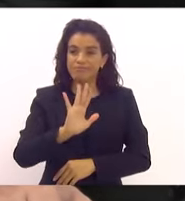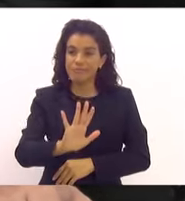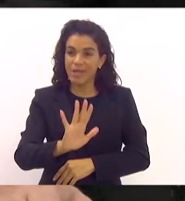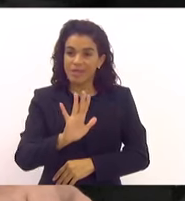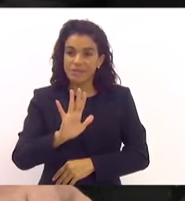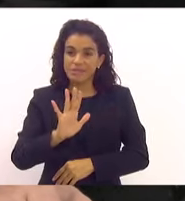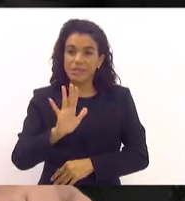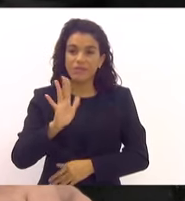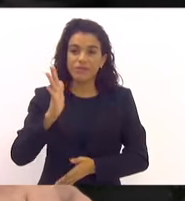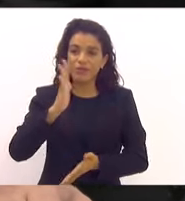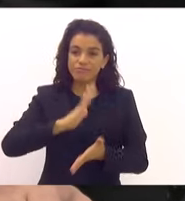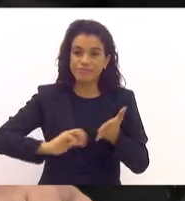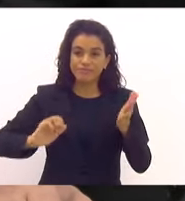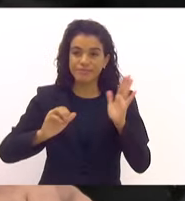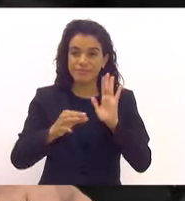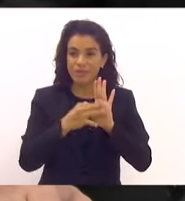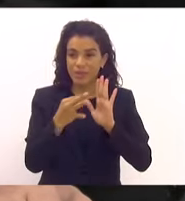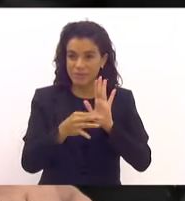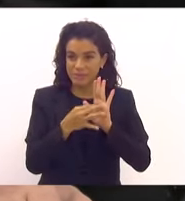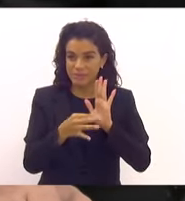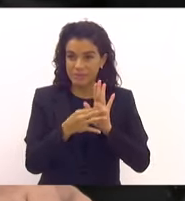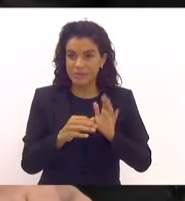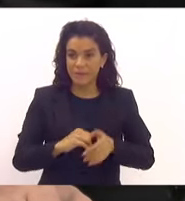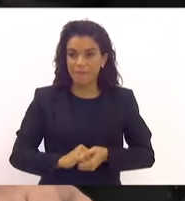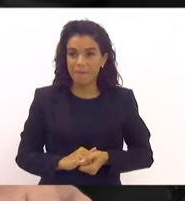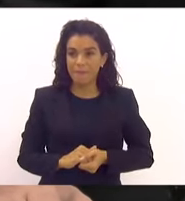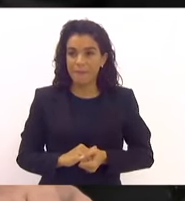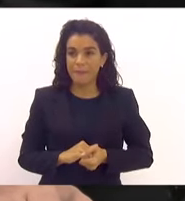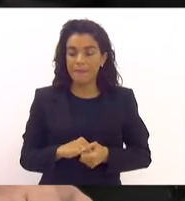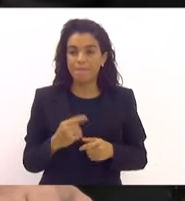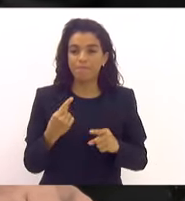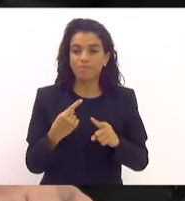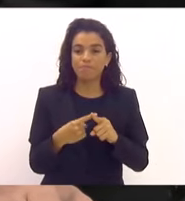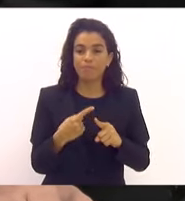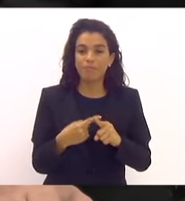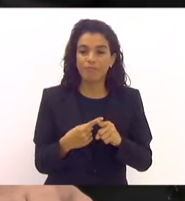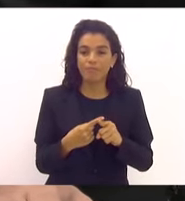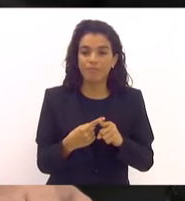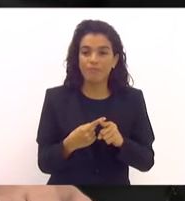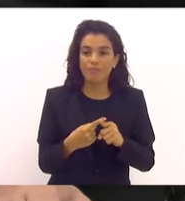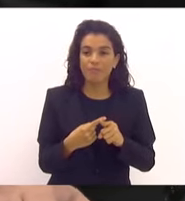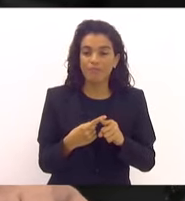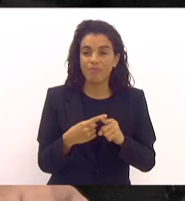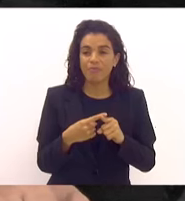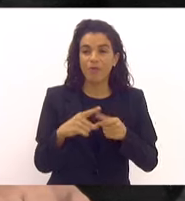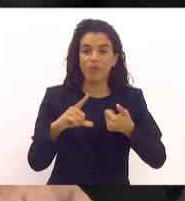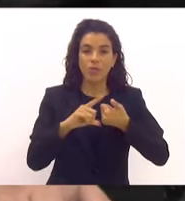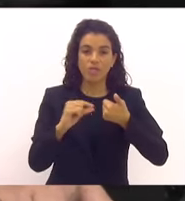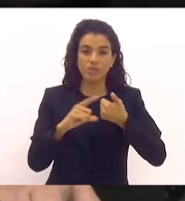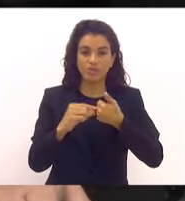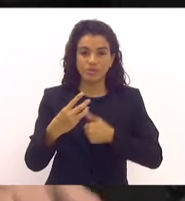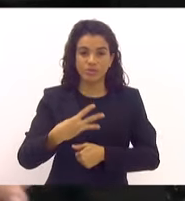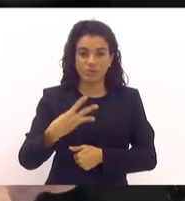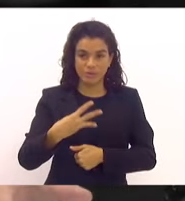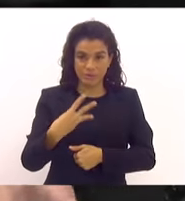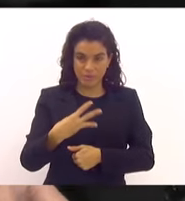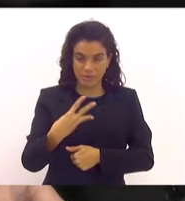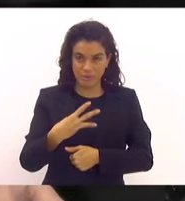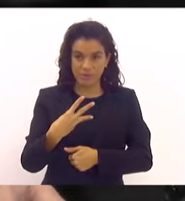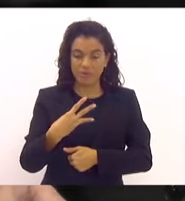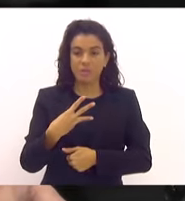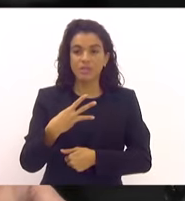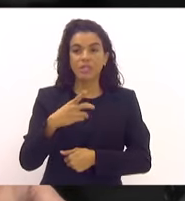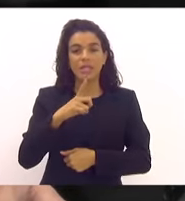foi rejeitada no parecer de Vossa Excelência, porque no artigo 3º, que também